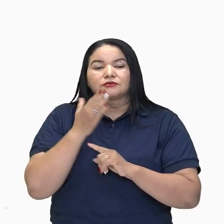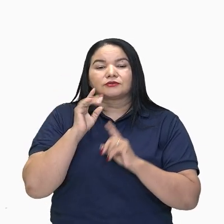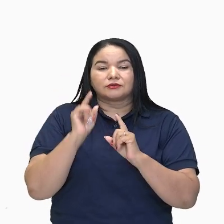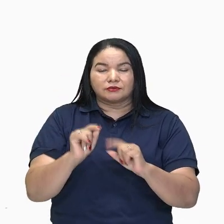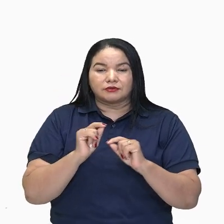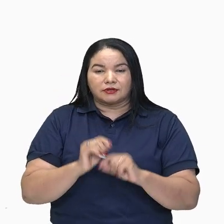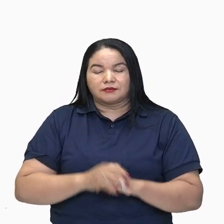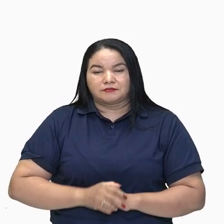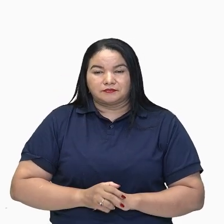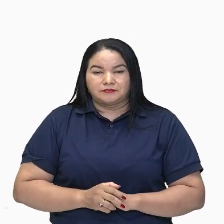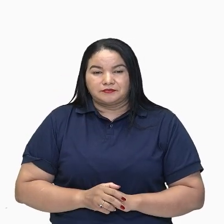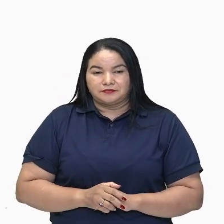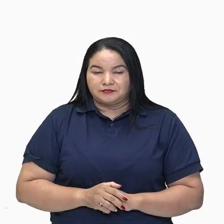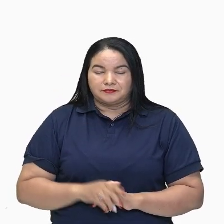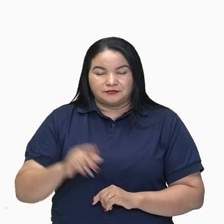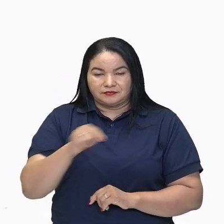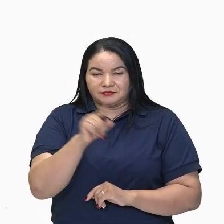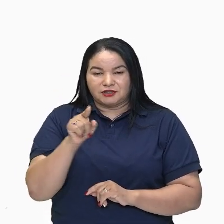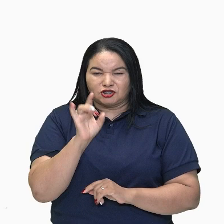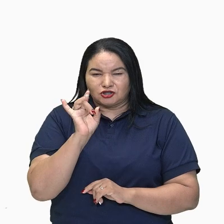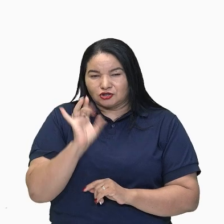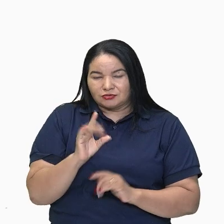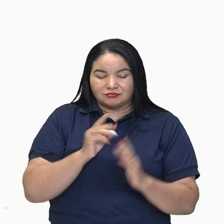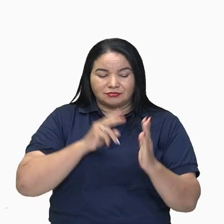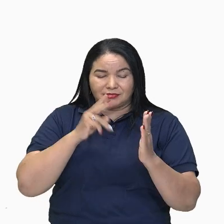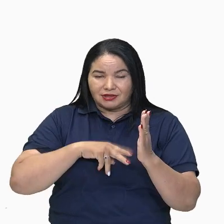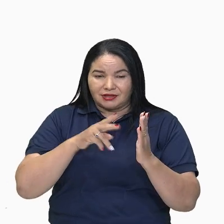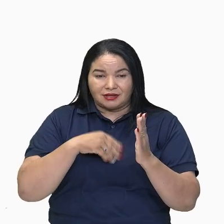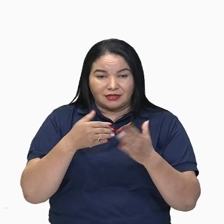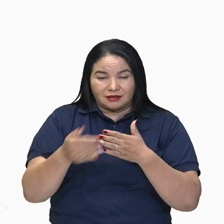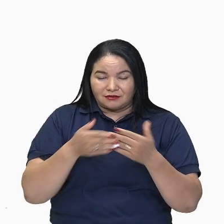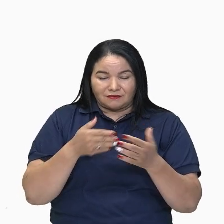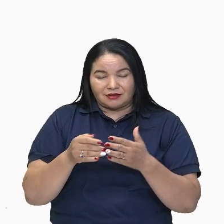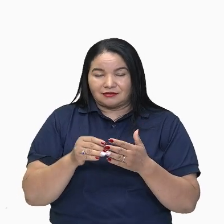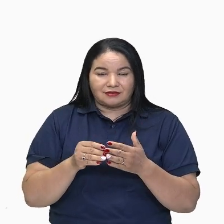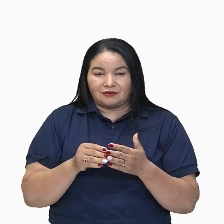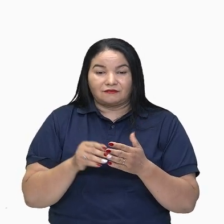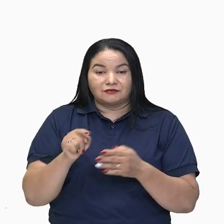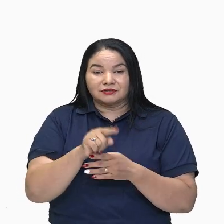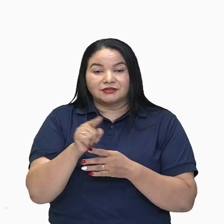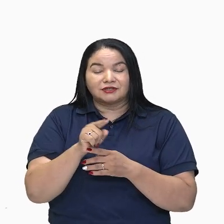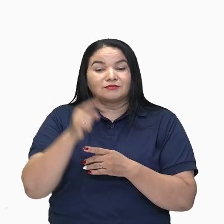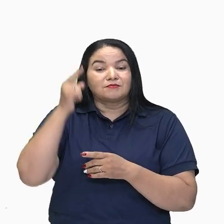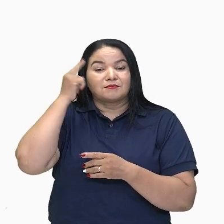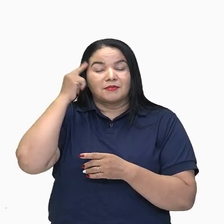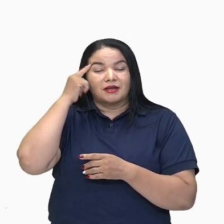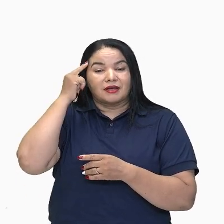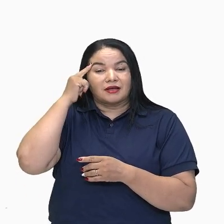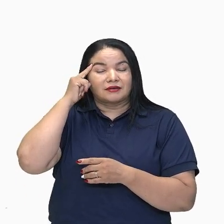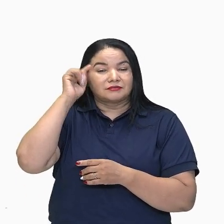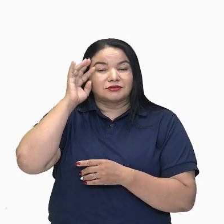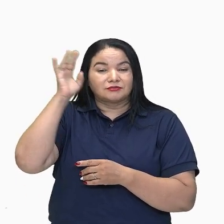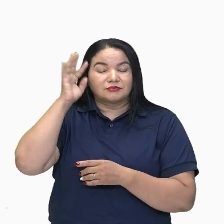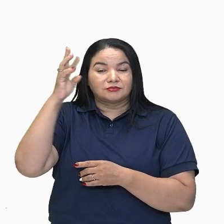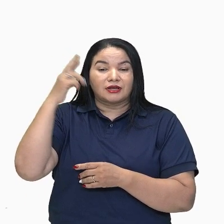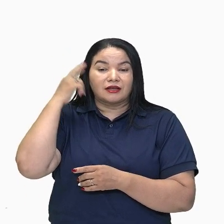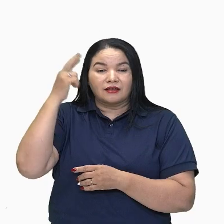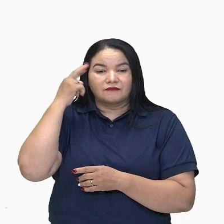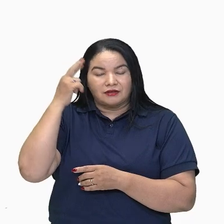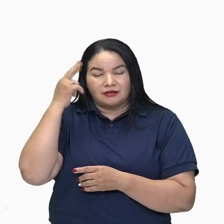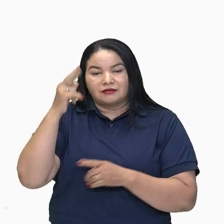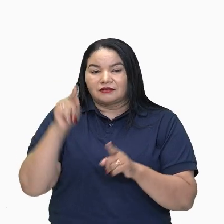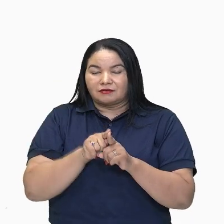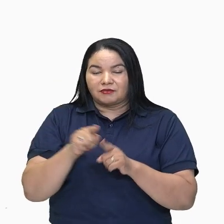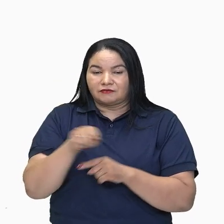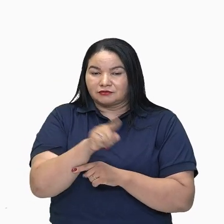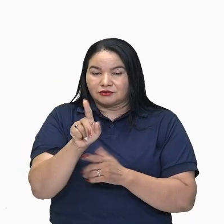vocês não são apenas leitores, mas pensadores críticos. Então, você passa a ser um pensador crítico. Você se